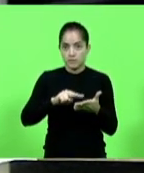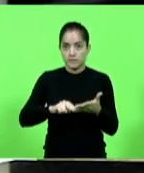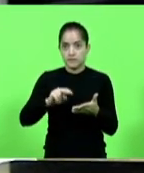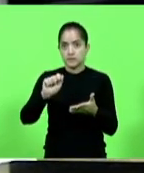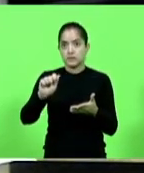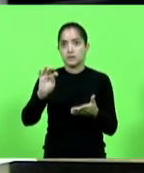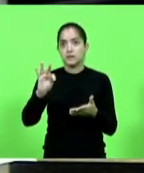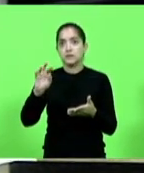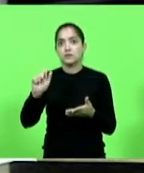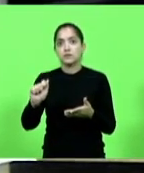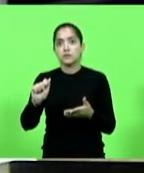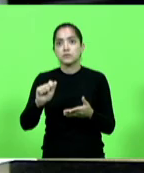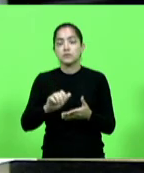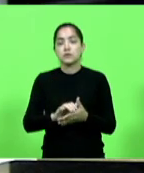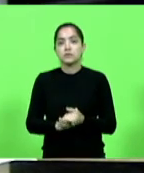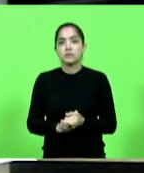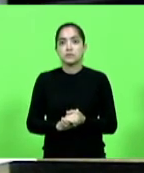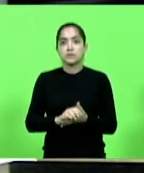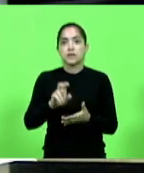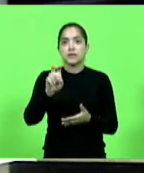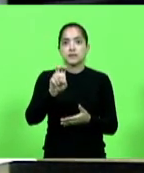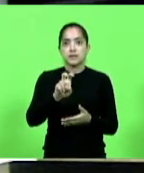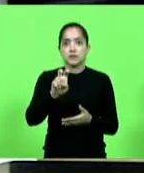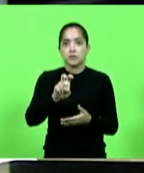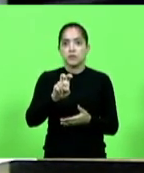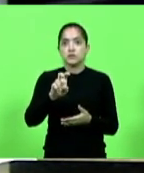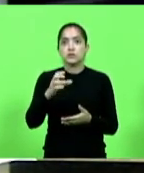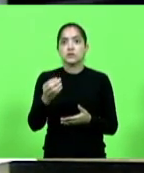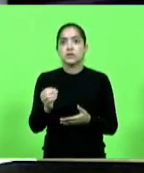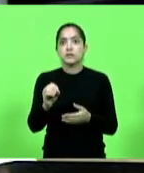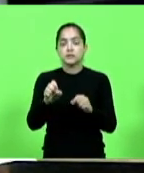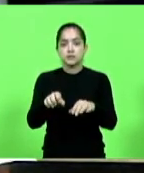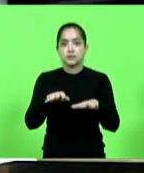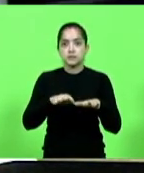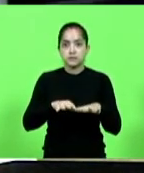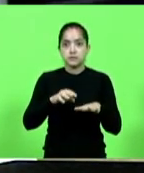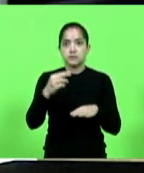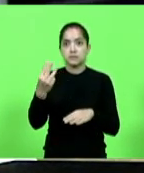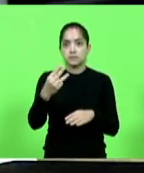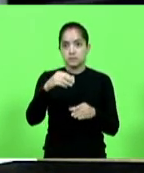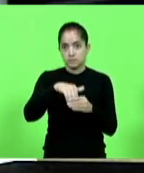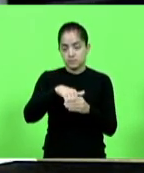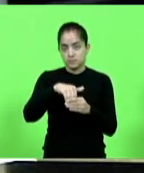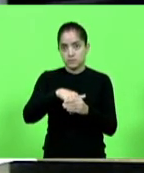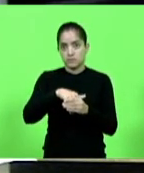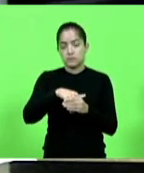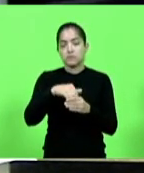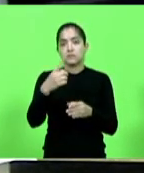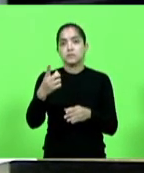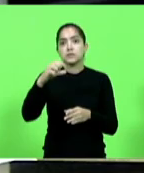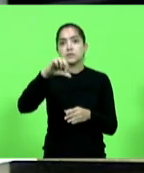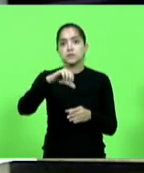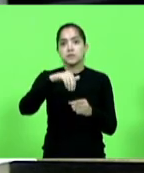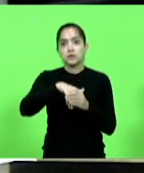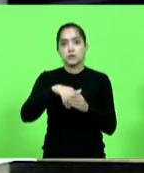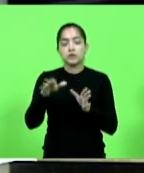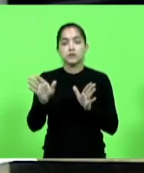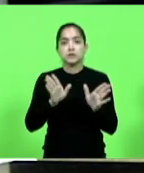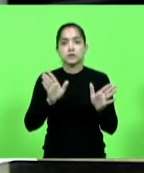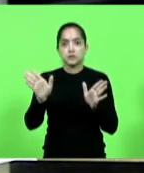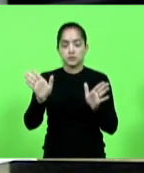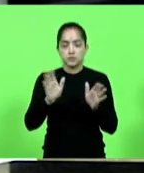52ª Sessão Ordinária da 3ª Sessão Legislativa da 19ª